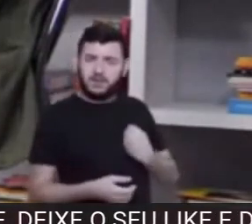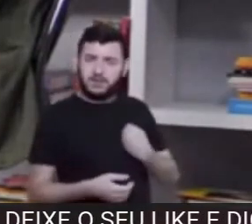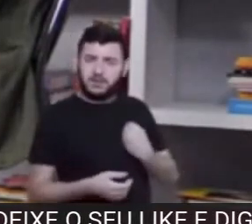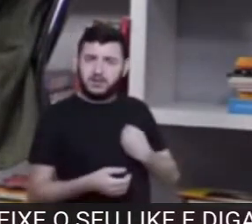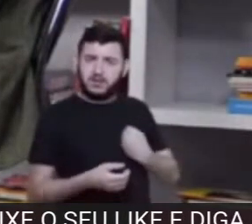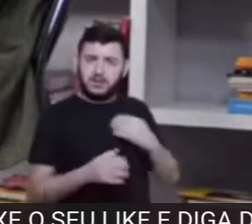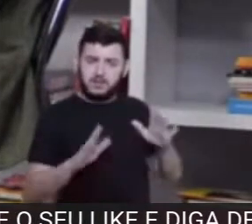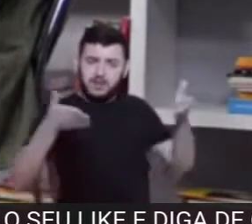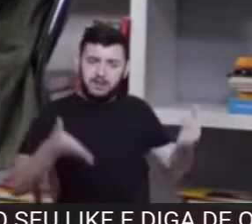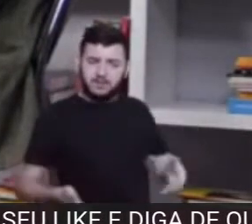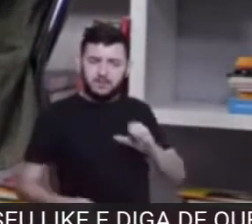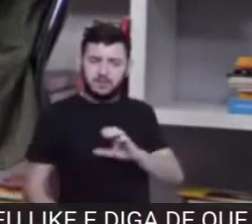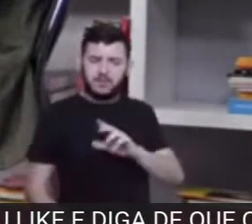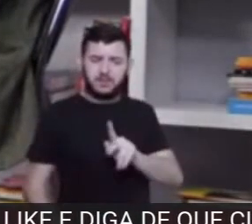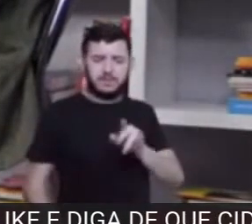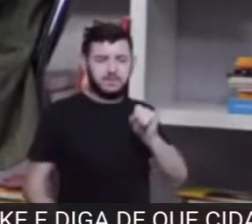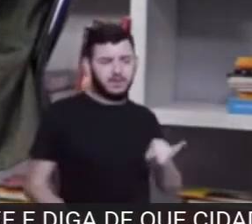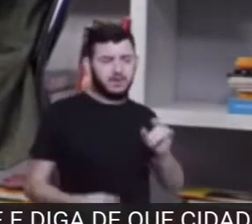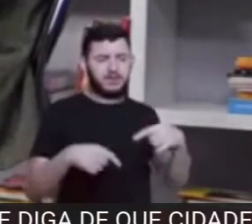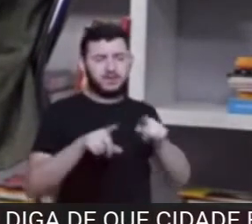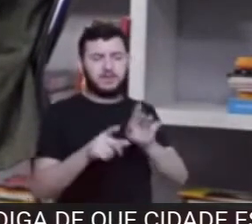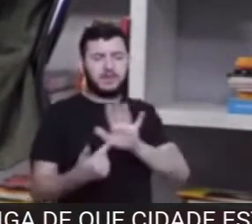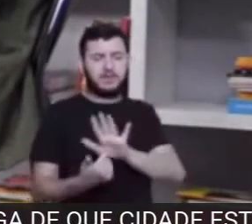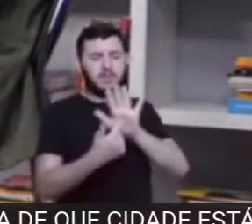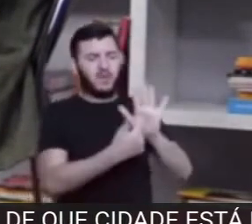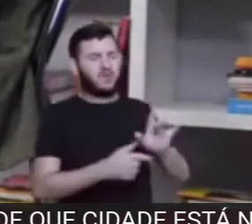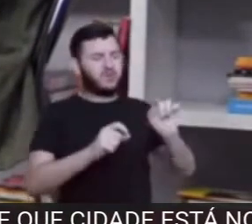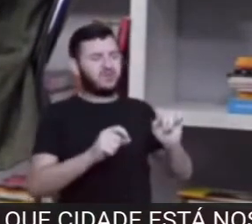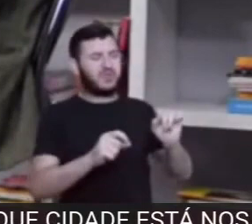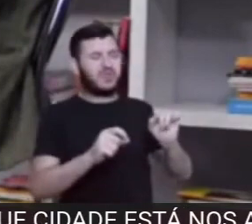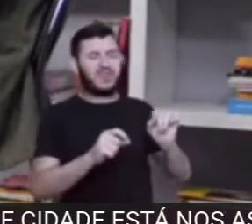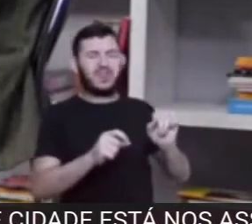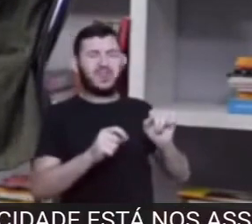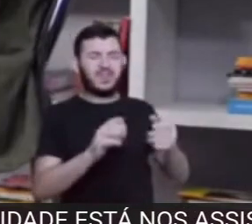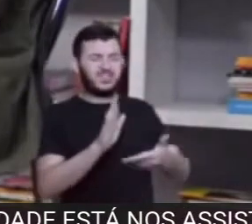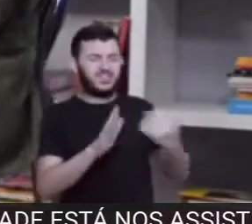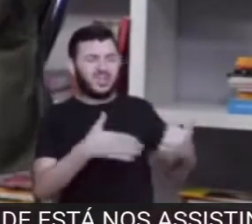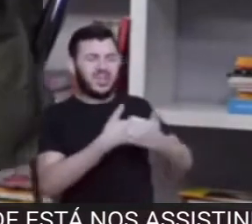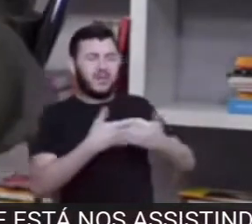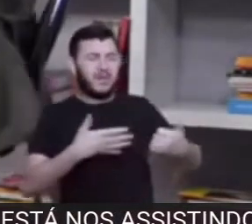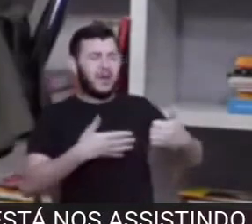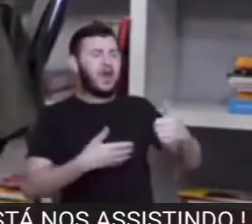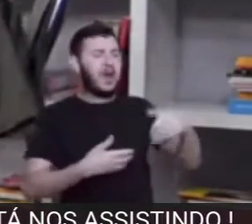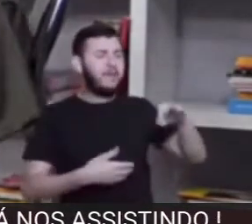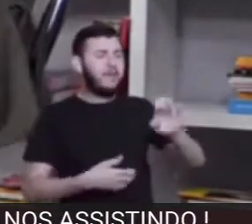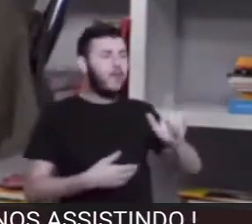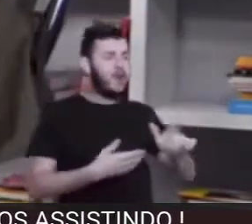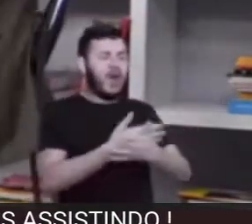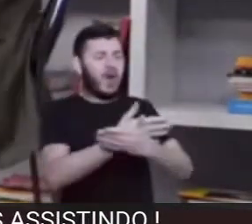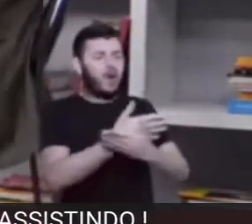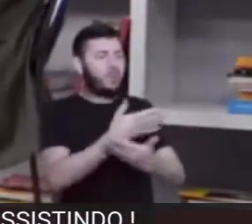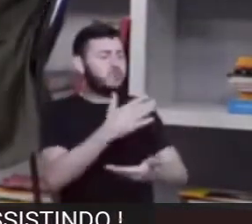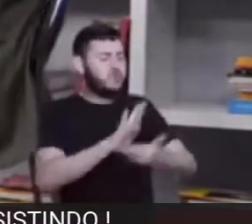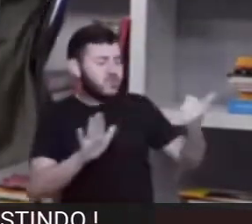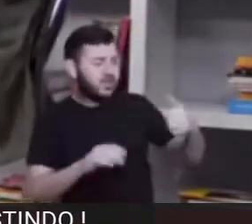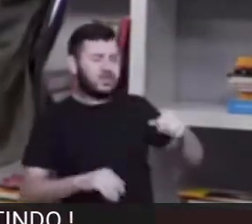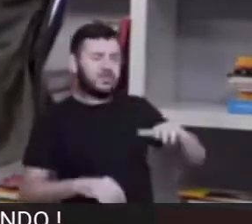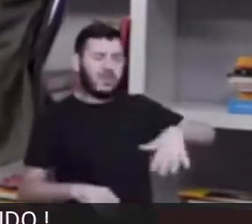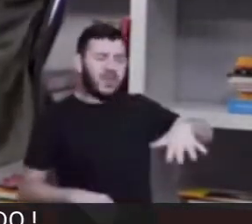degradação da política, é uma desmoralização da política, é uma desmoralização da pessoa pública. Então,